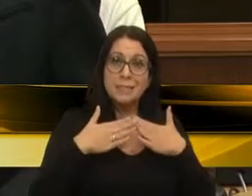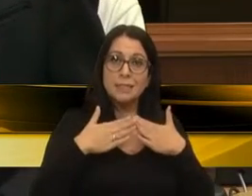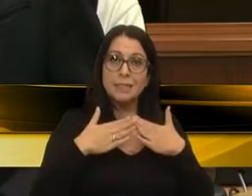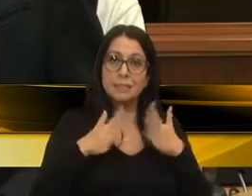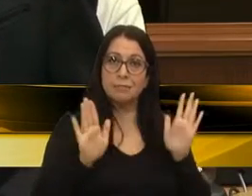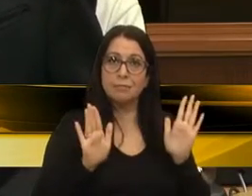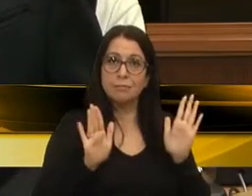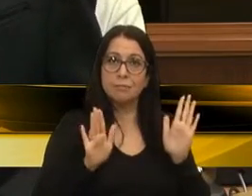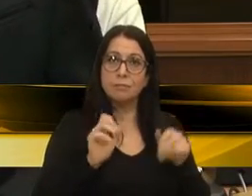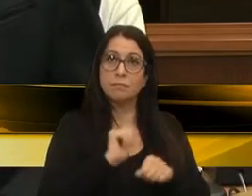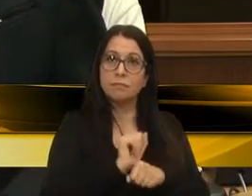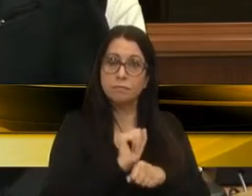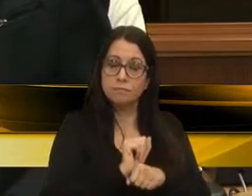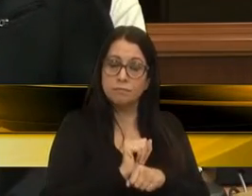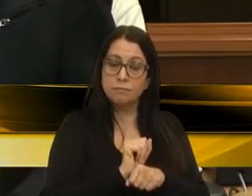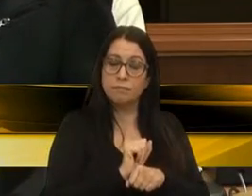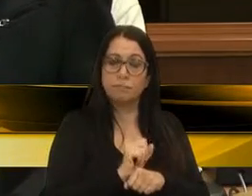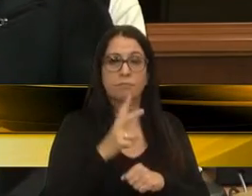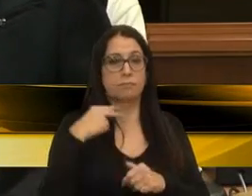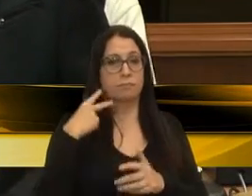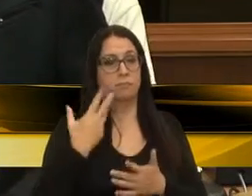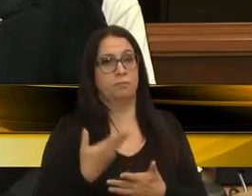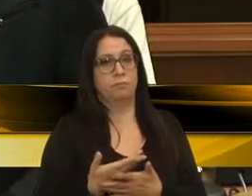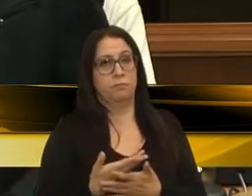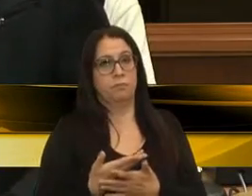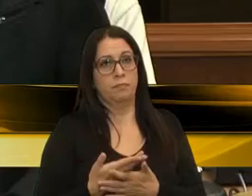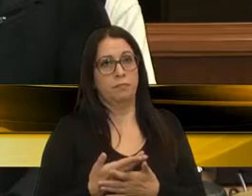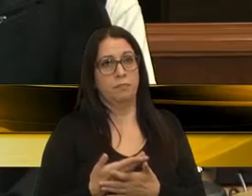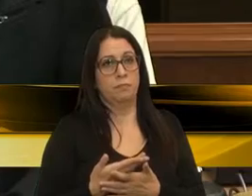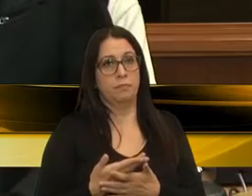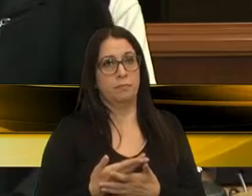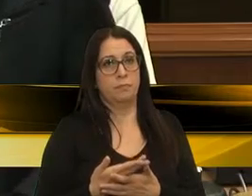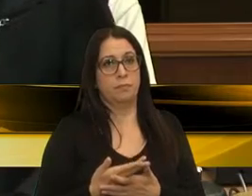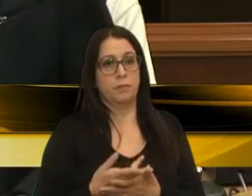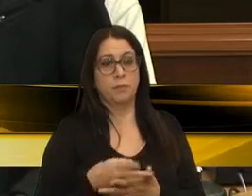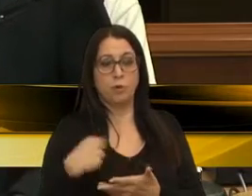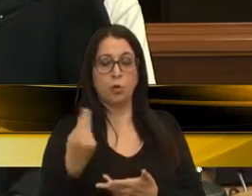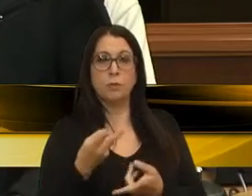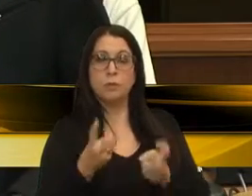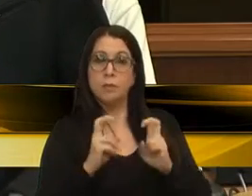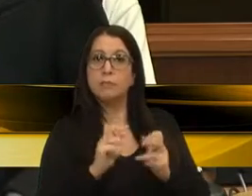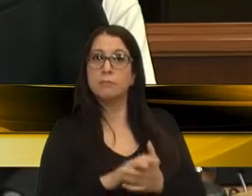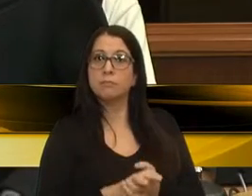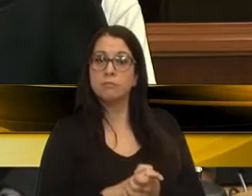vamos aguardar, vereador, mas assim, a gente percebe que